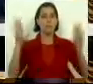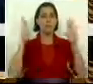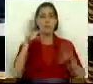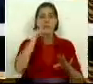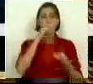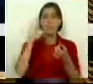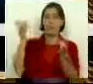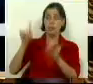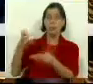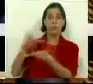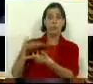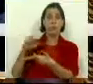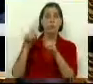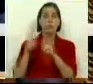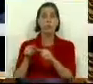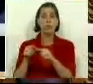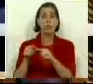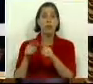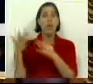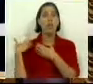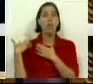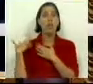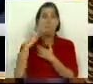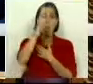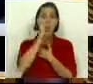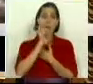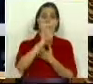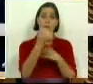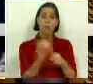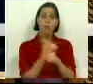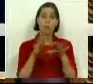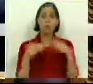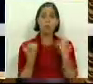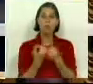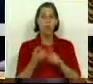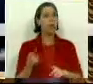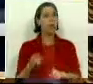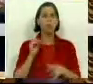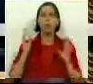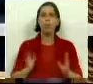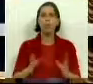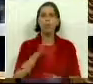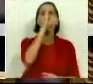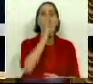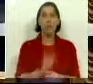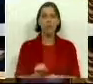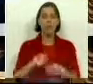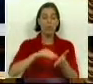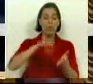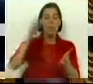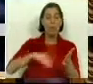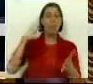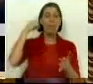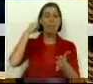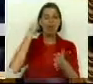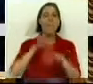se refundar de responsabilizar o Estado das suas funções sociais, não é necessário, porque o Governo, desde que tomou posse,